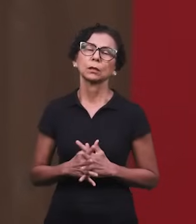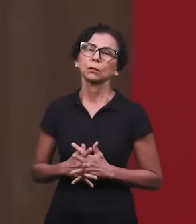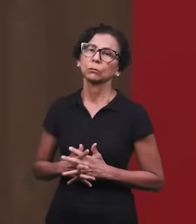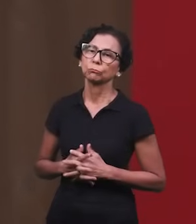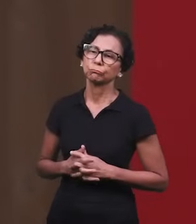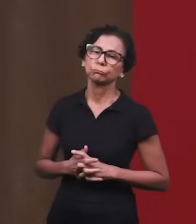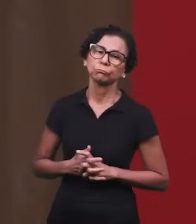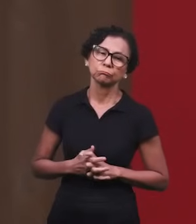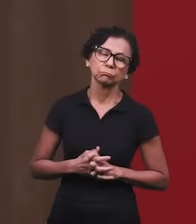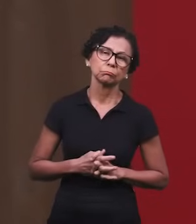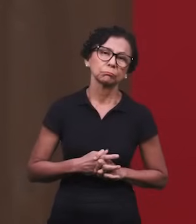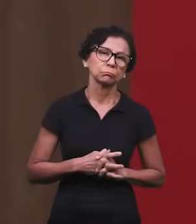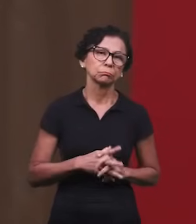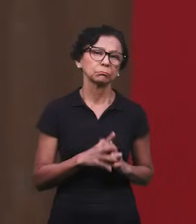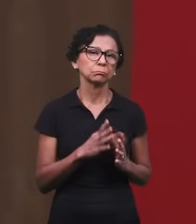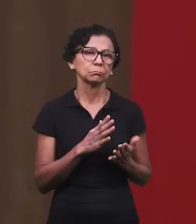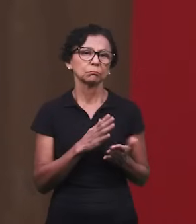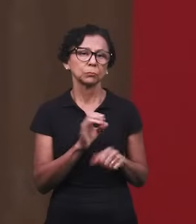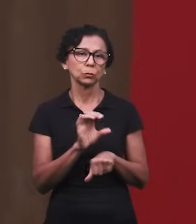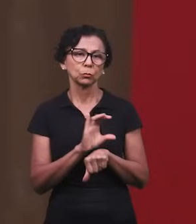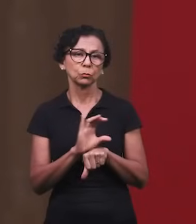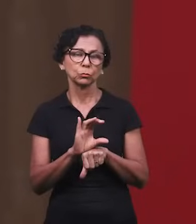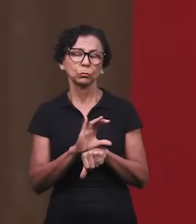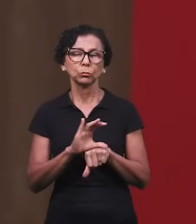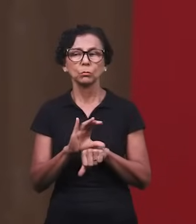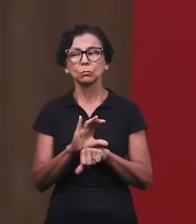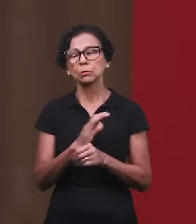se reinventar. Você começa um curso,